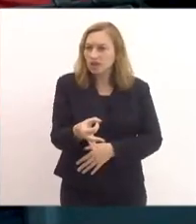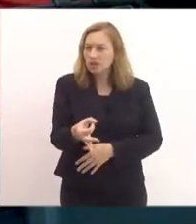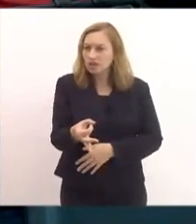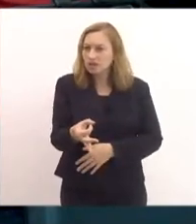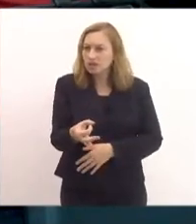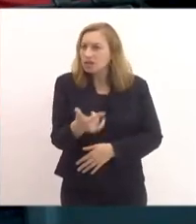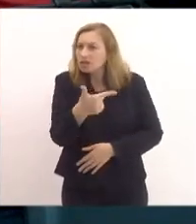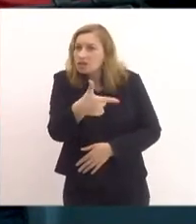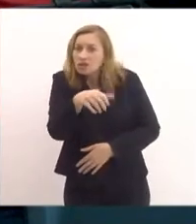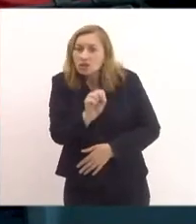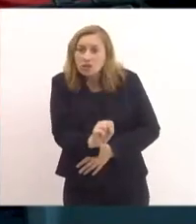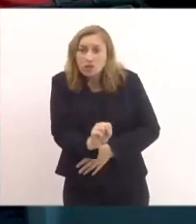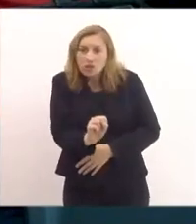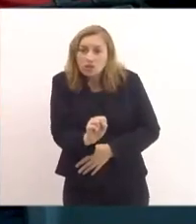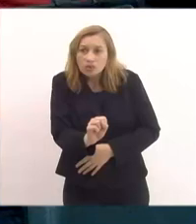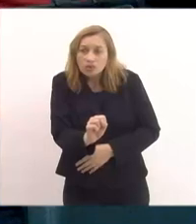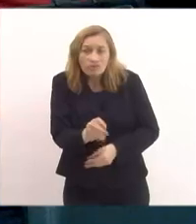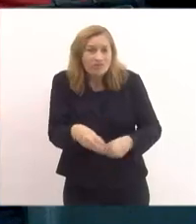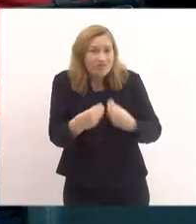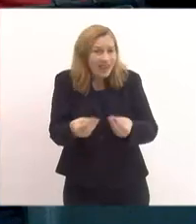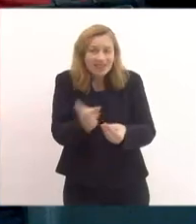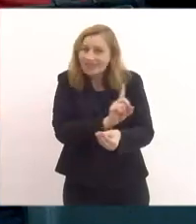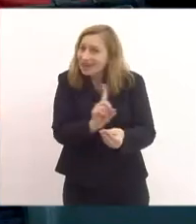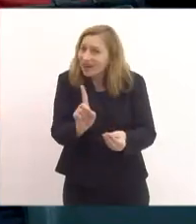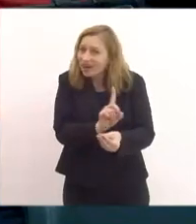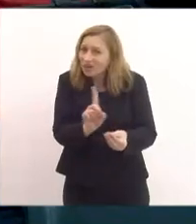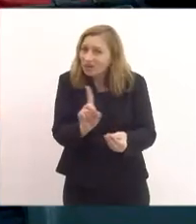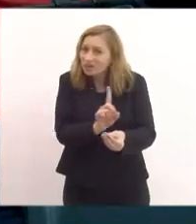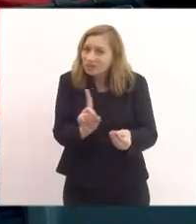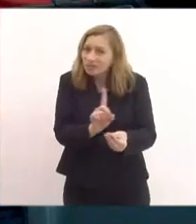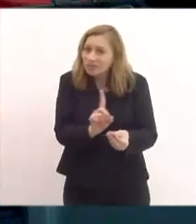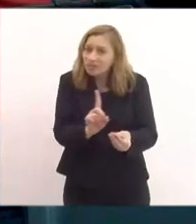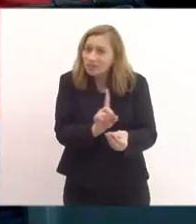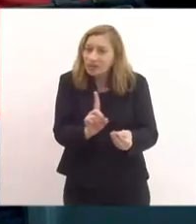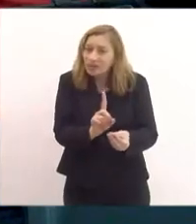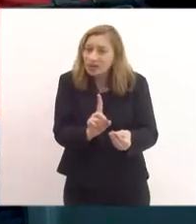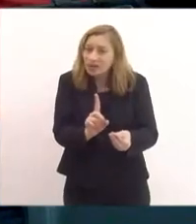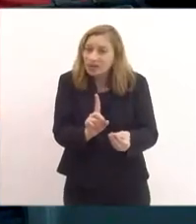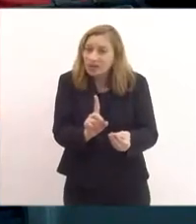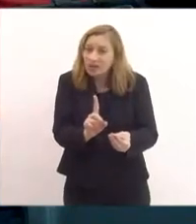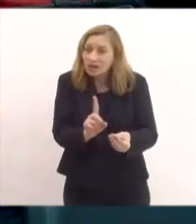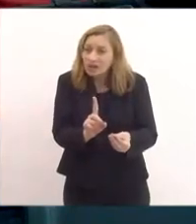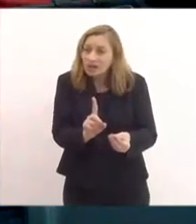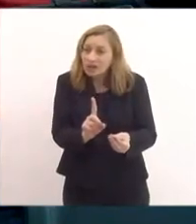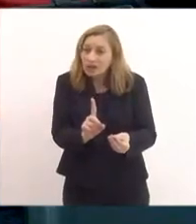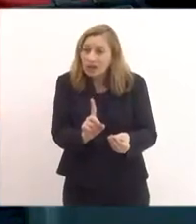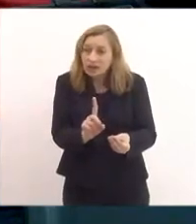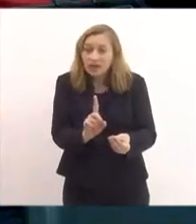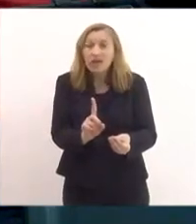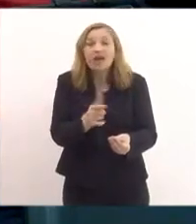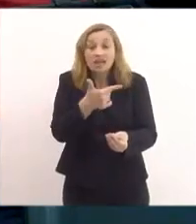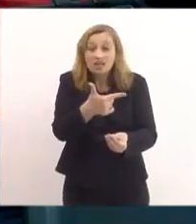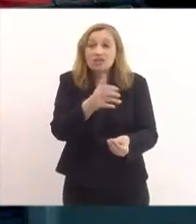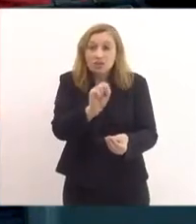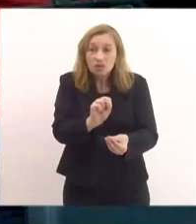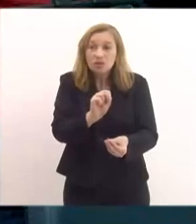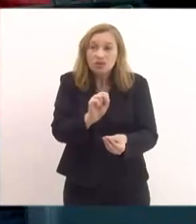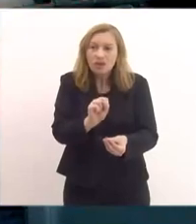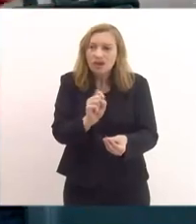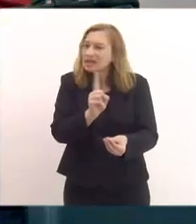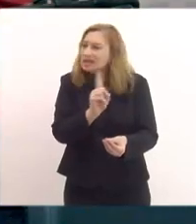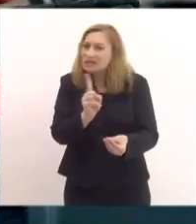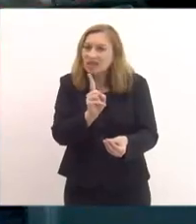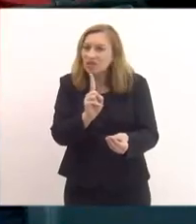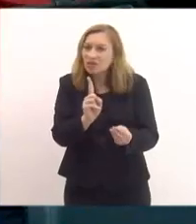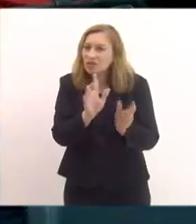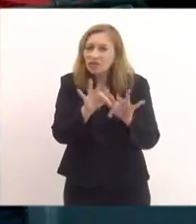essas 28 não estão sendo dadas, deputada. Deputado. Ah, nós temos 28 vagas. Não, essas 28 vagas não foram